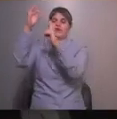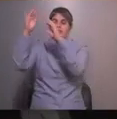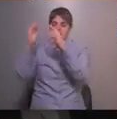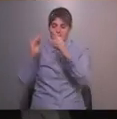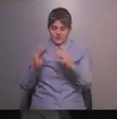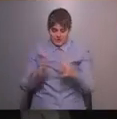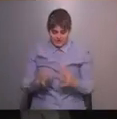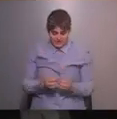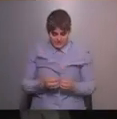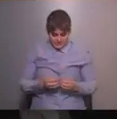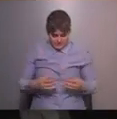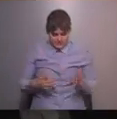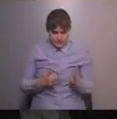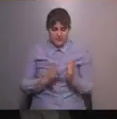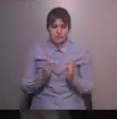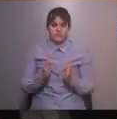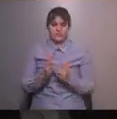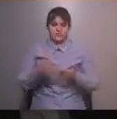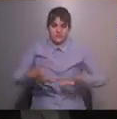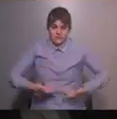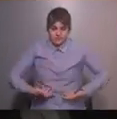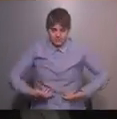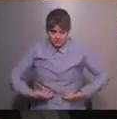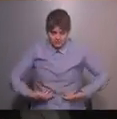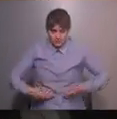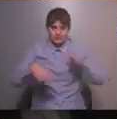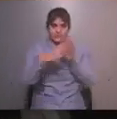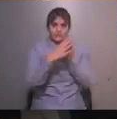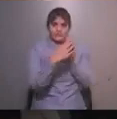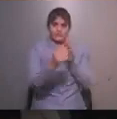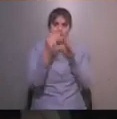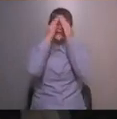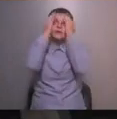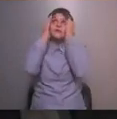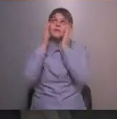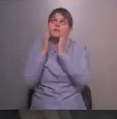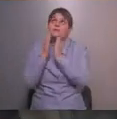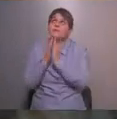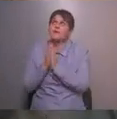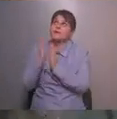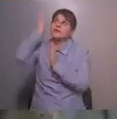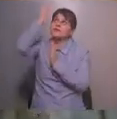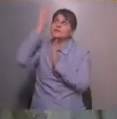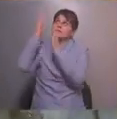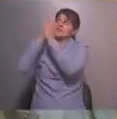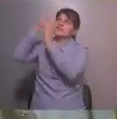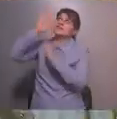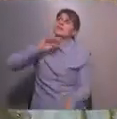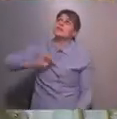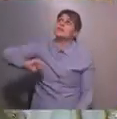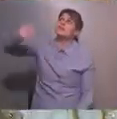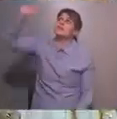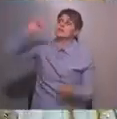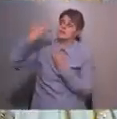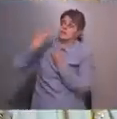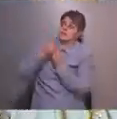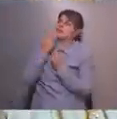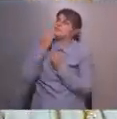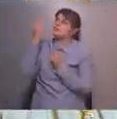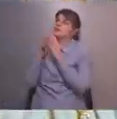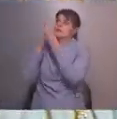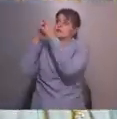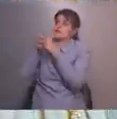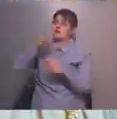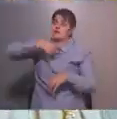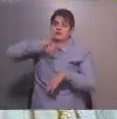niewiastami i błogosławiony owoc żywota Twojego, Jezus. Santa Maria, Mãe de Deus, rogai por